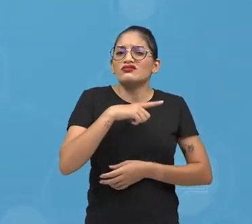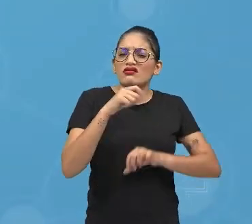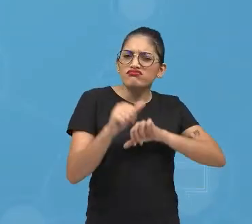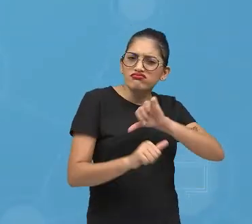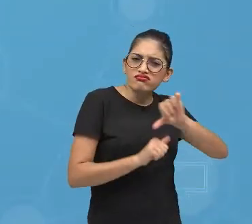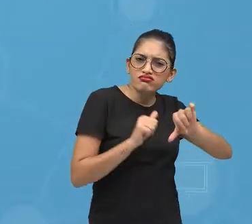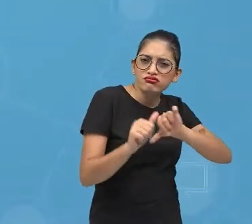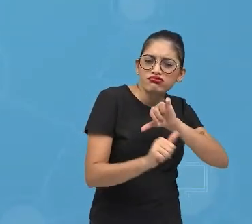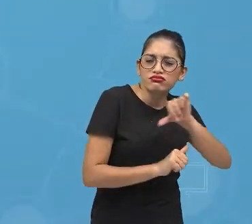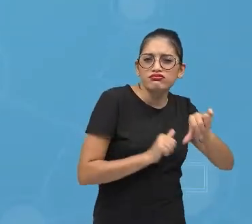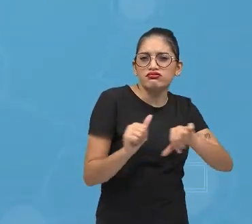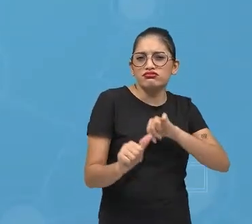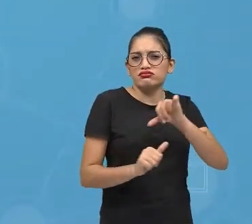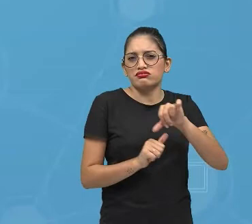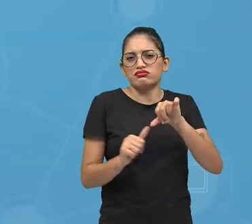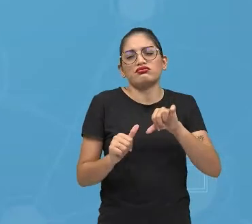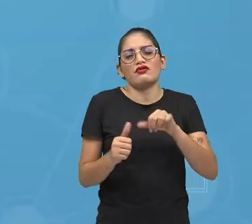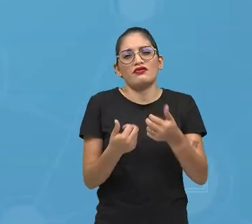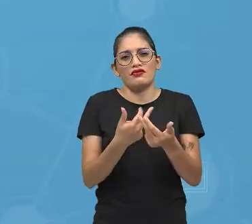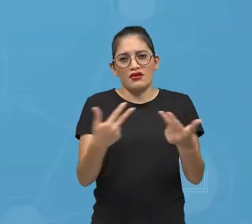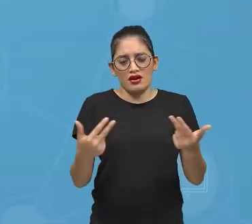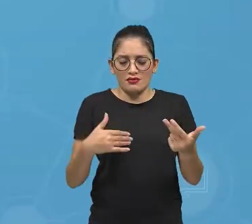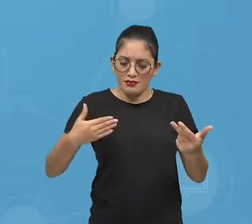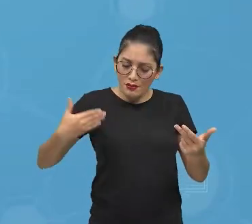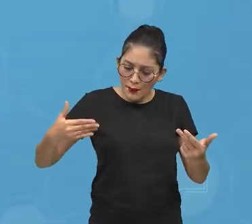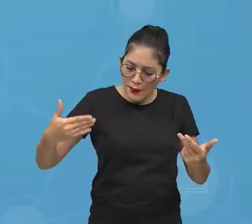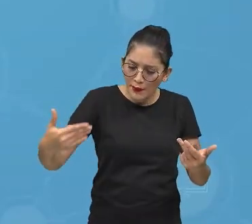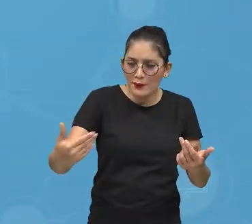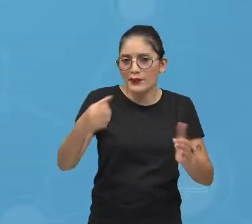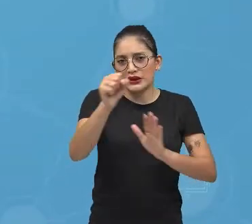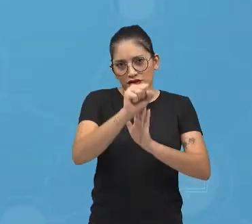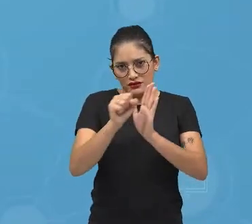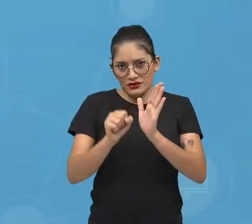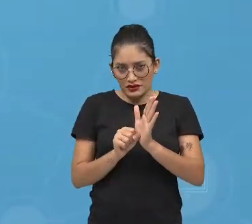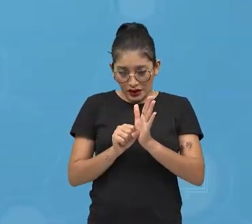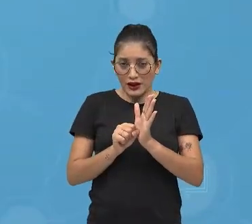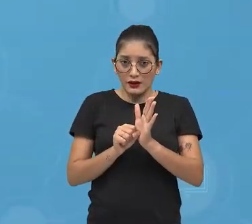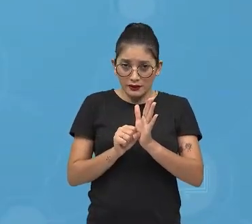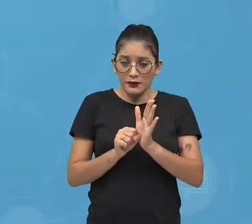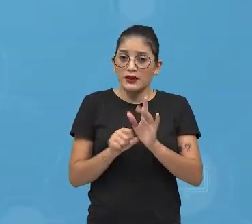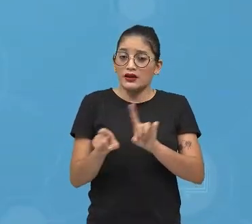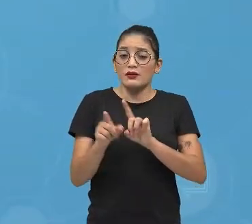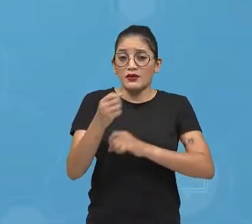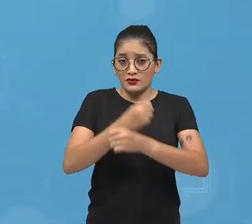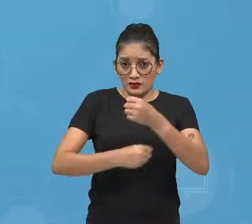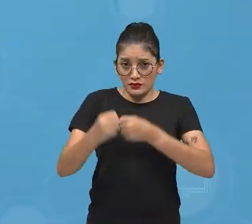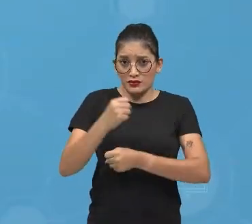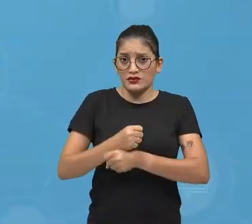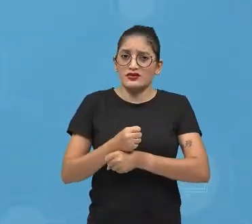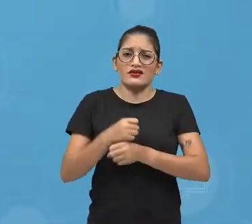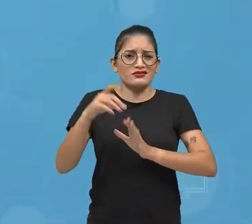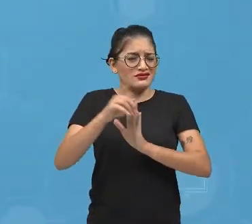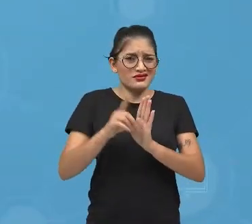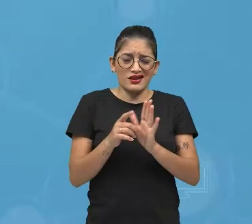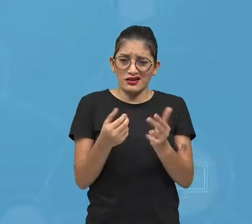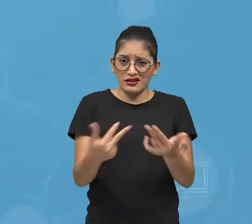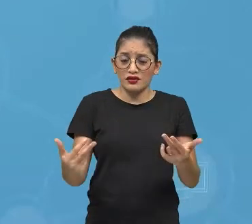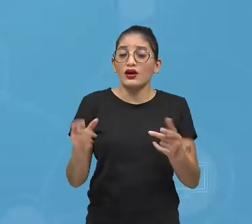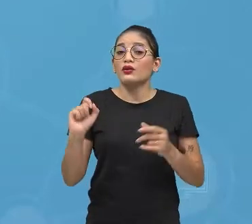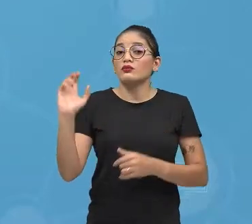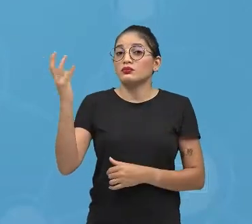transformação, sofreram muita mudança ao longo dos séculos e dos anos, e aí das décadas. E aí o